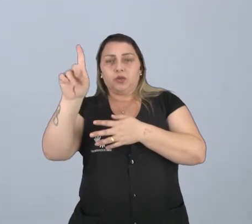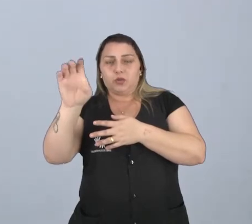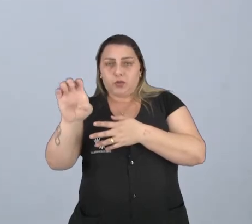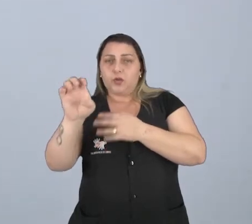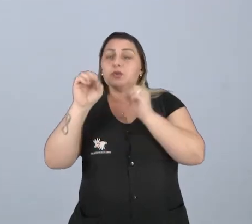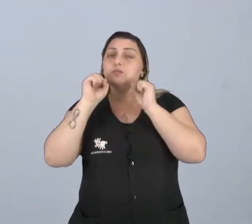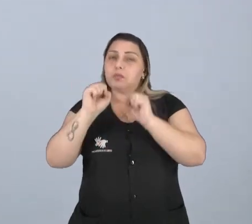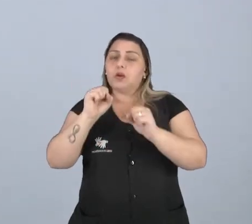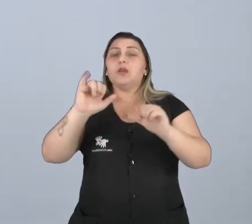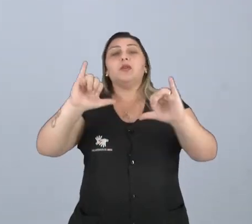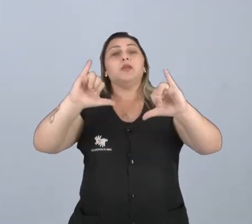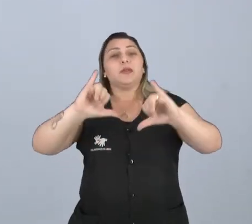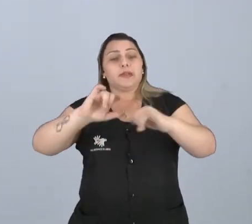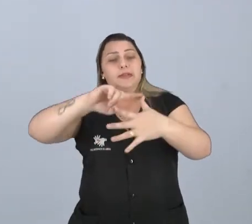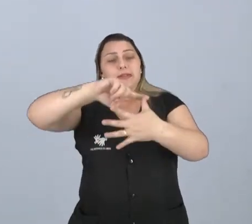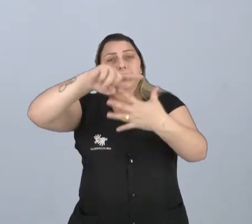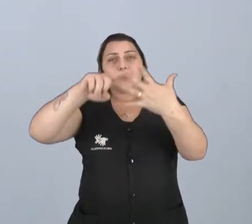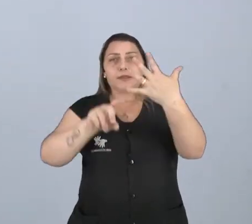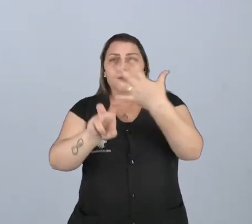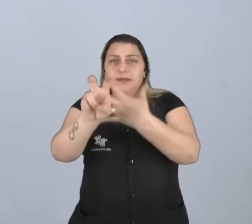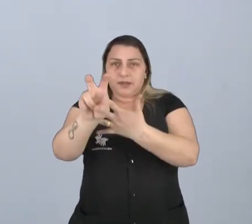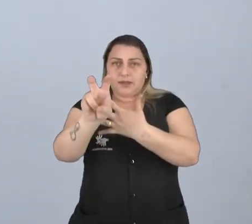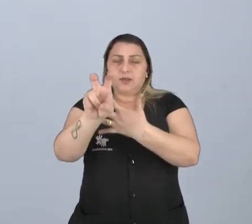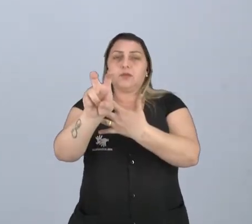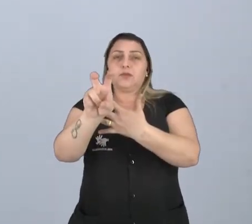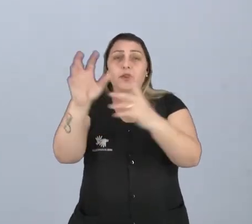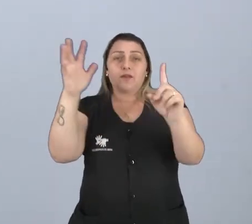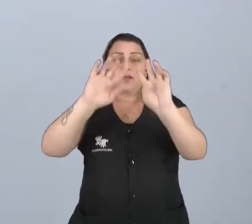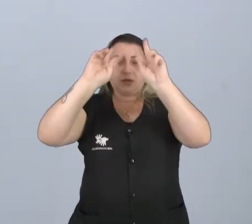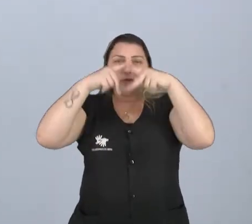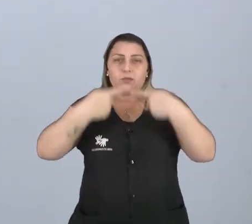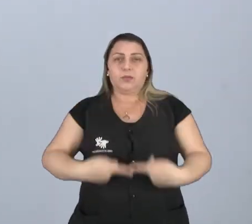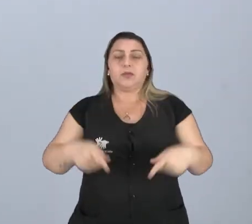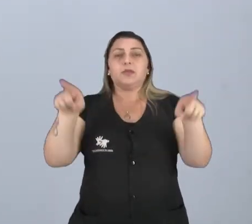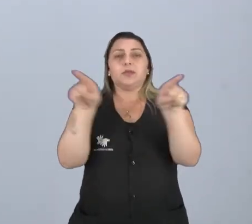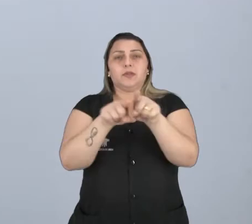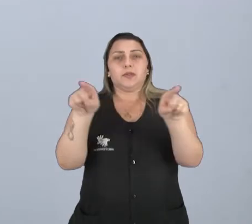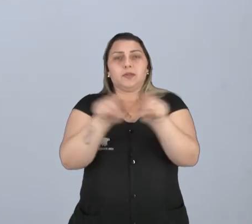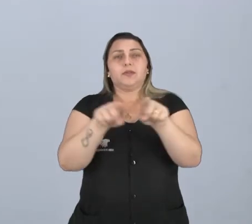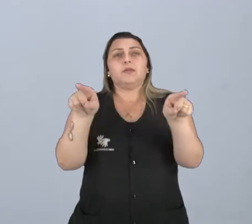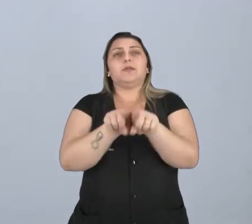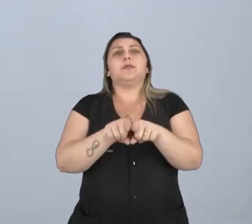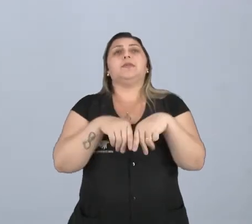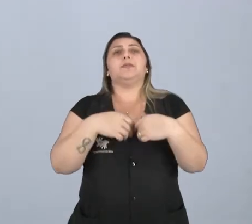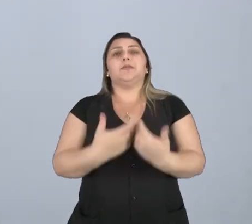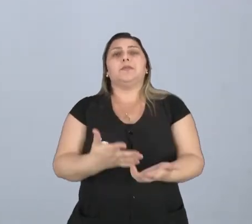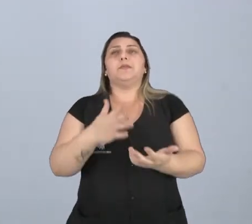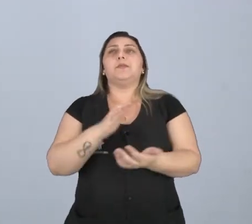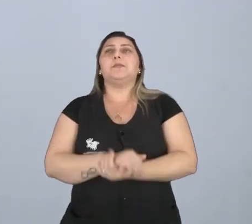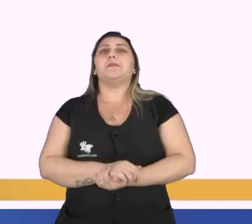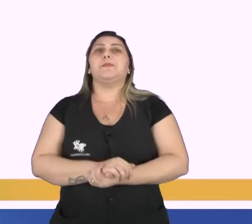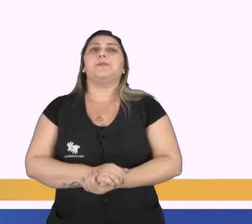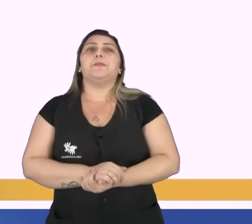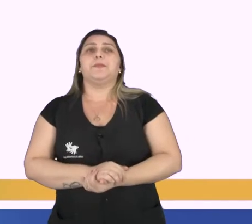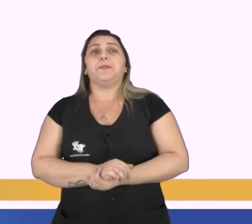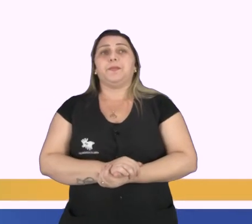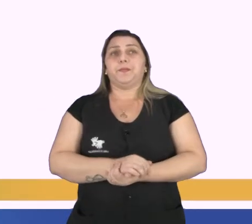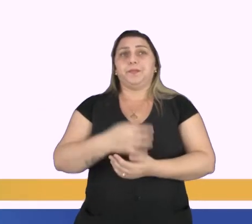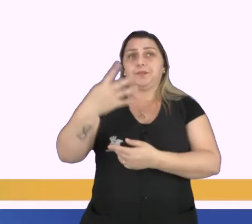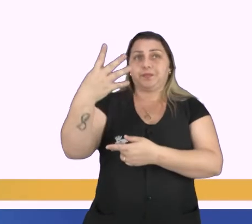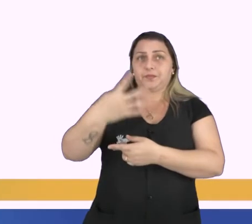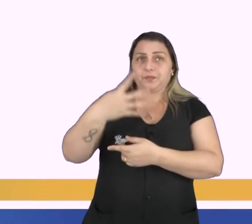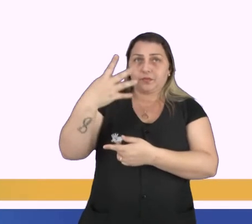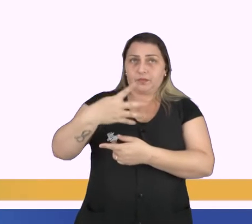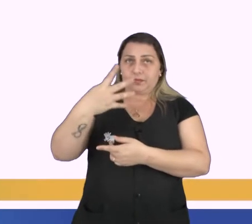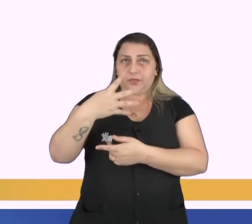sofrer interferência desses 5 fatores, tá? Todos eles eu comentei na nossa aula sobre climas regionais, tá? A questão número 4, ela